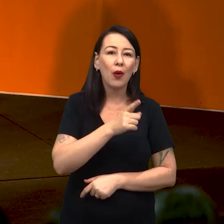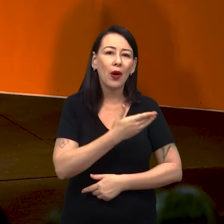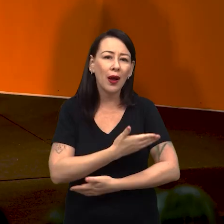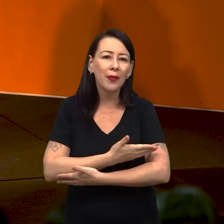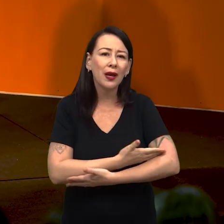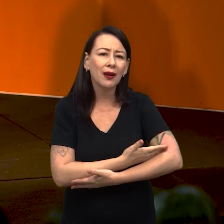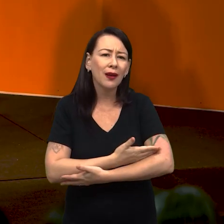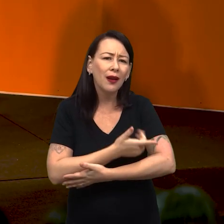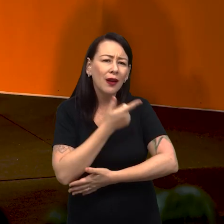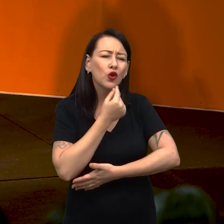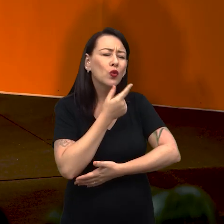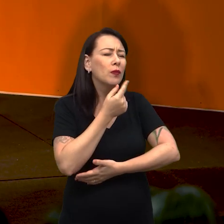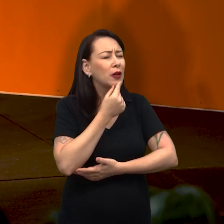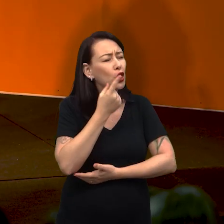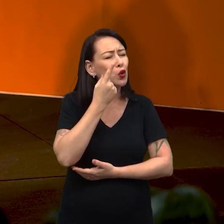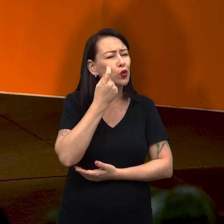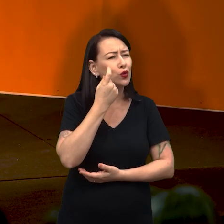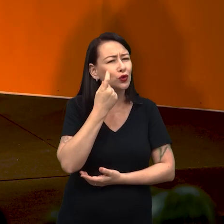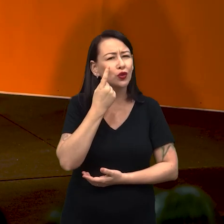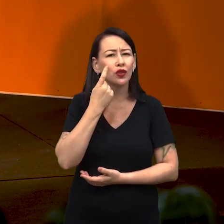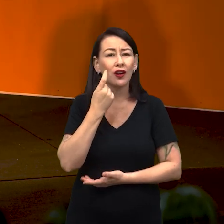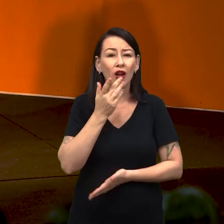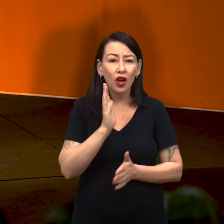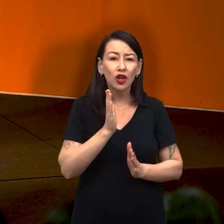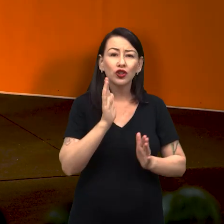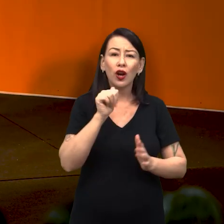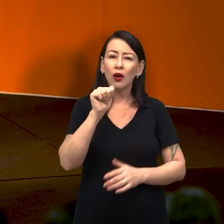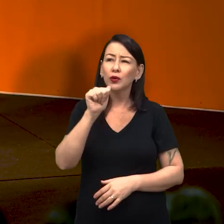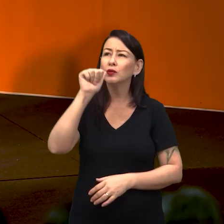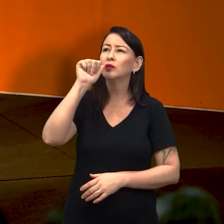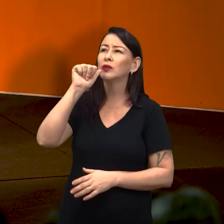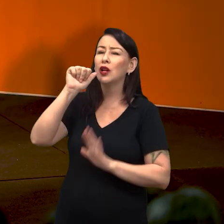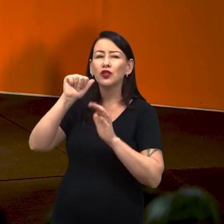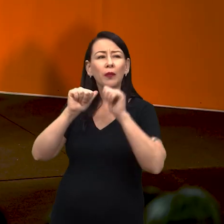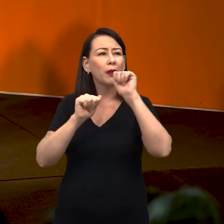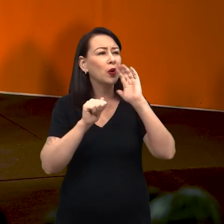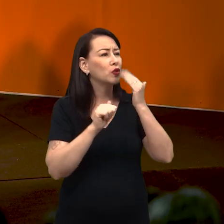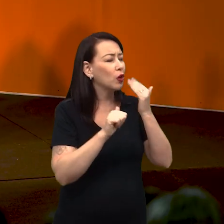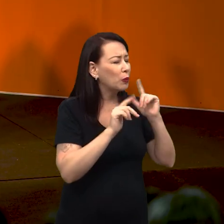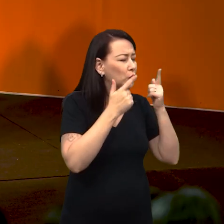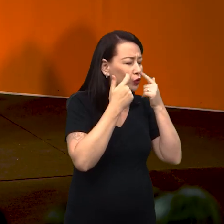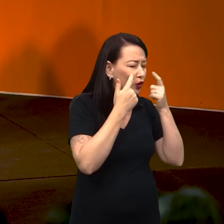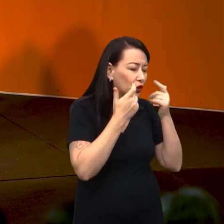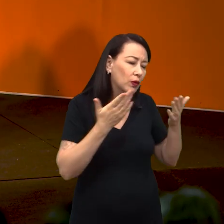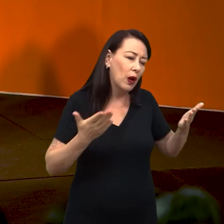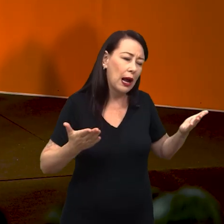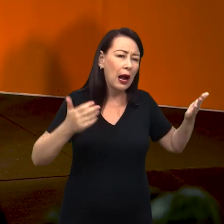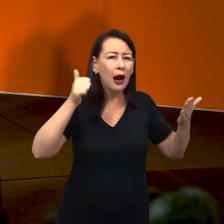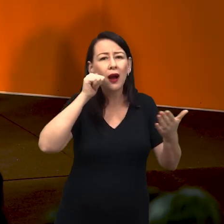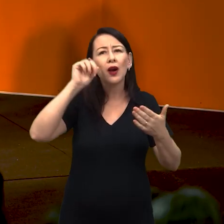menino, que menino pra chorar. Já comeu, já bebeu, já chorou